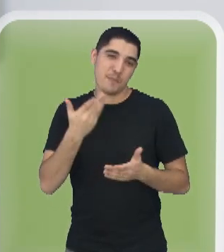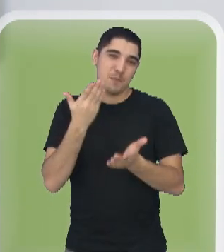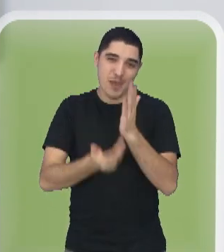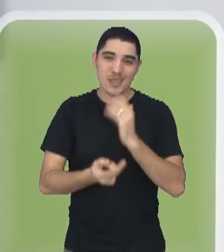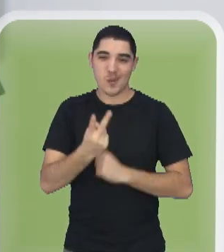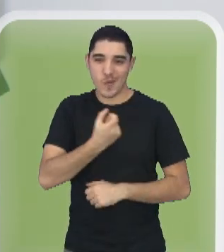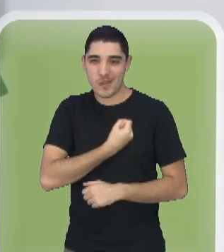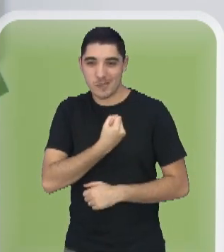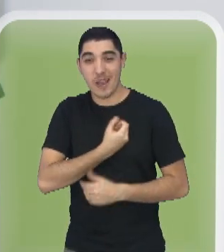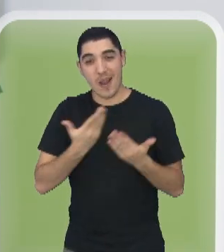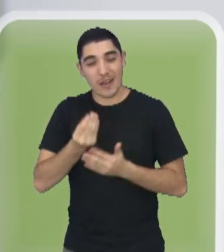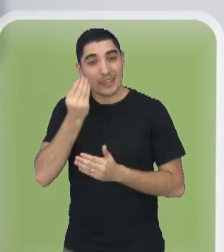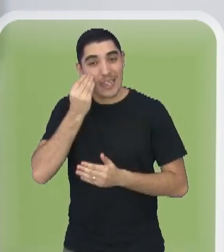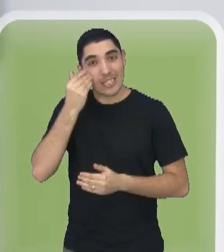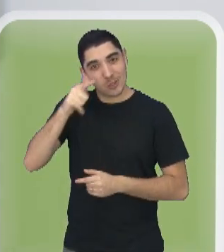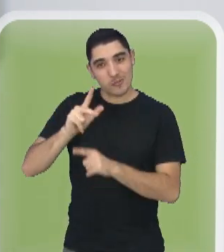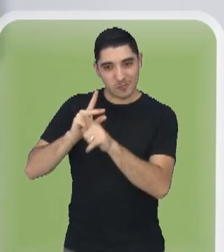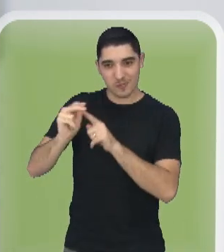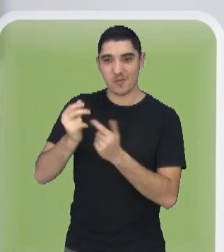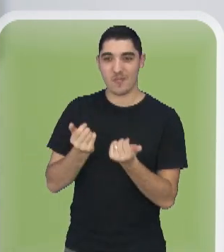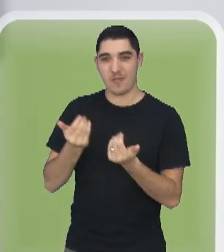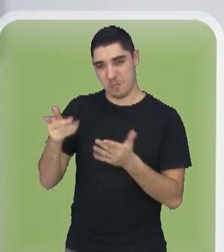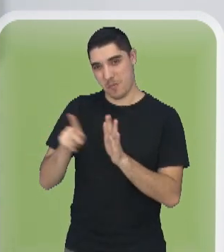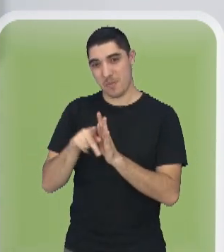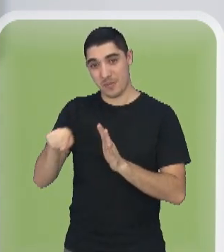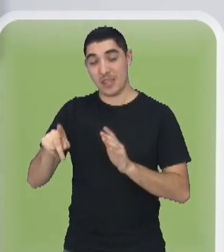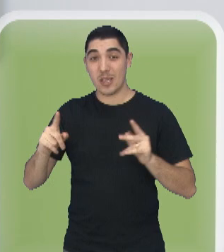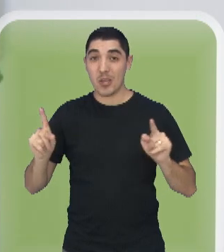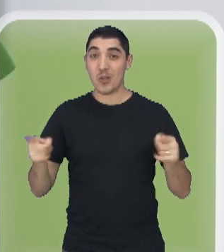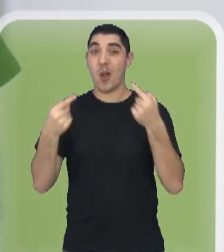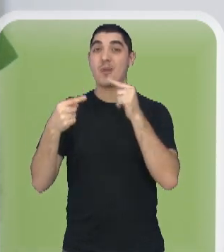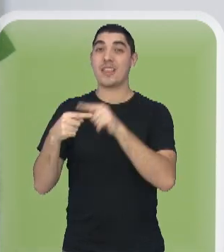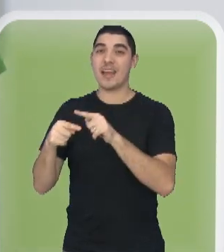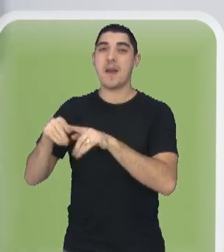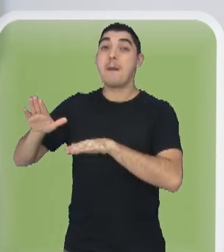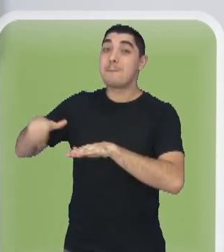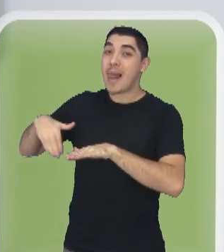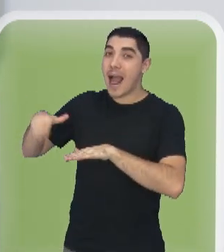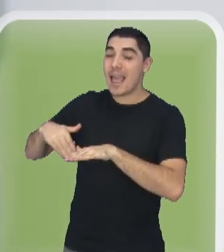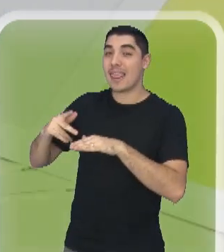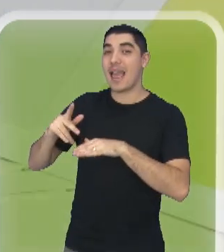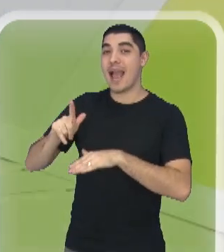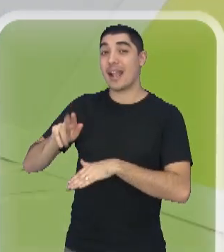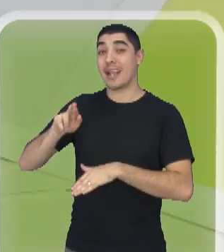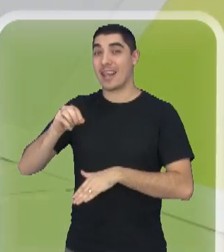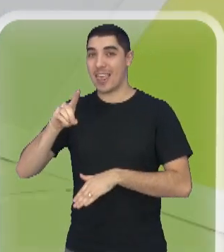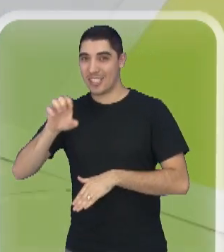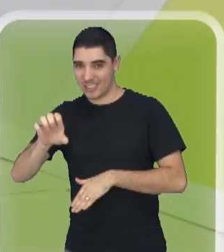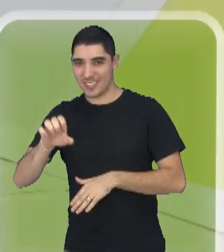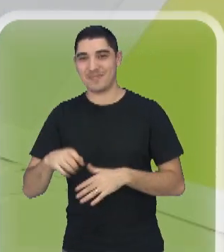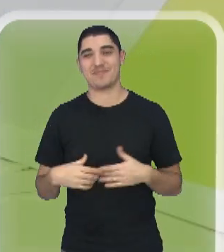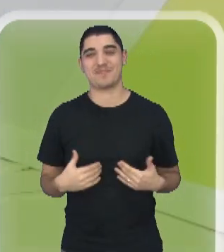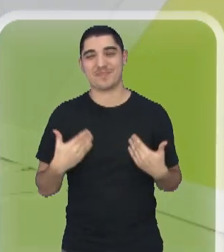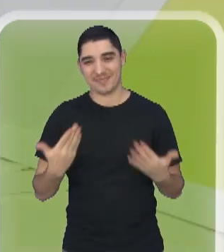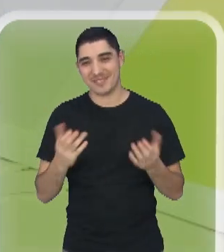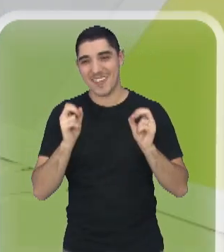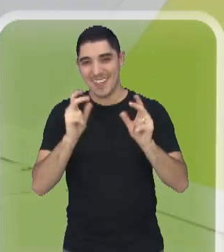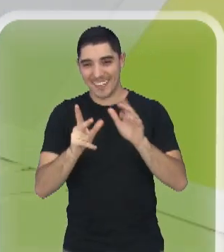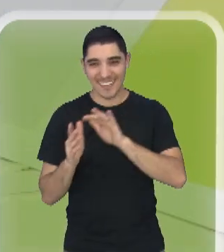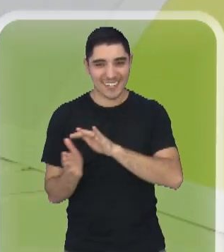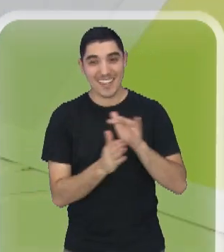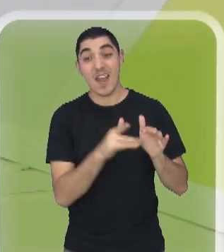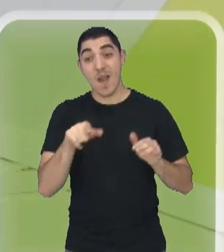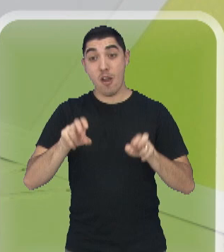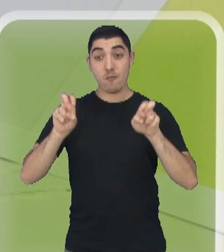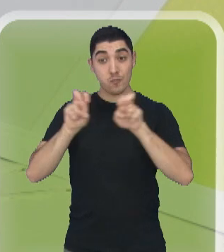tem a chance de conseguir esses 3 pontos recuperar na tabela de campeonato. Contra o Praia Grande, não o Praia Clube. Muito bem. E olha só, ainda no assunto